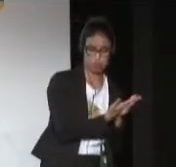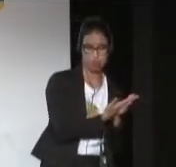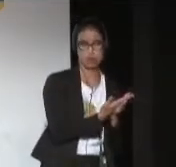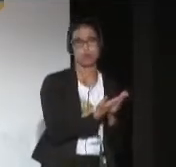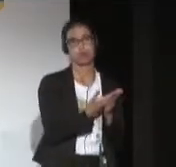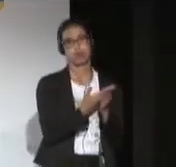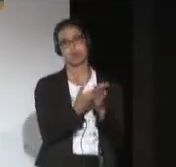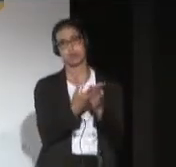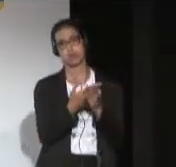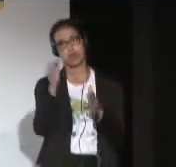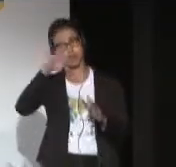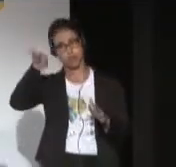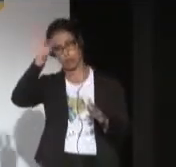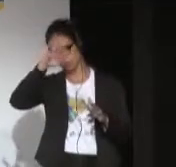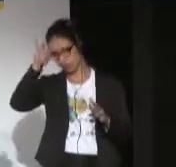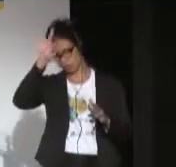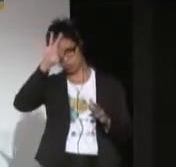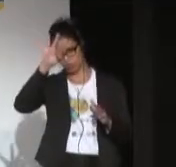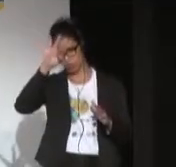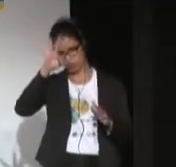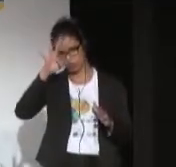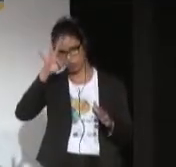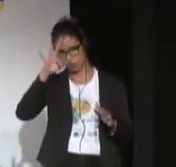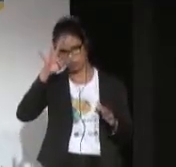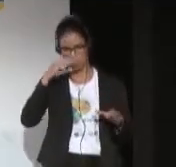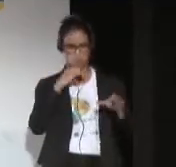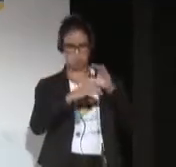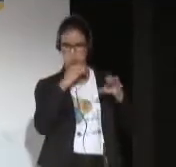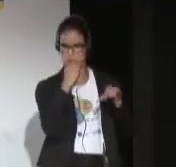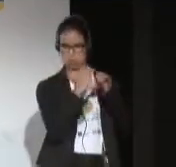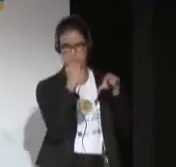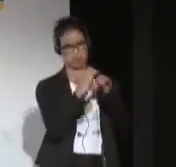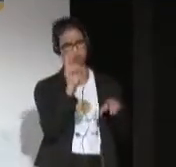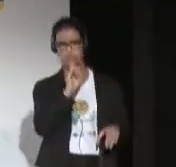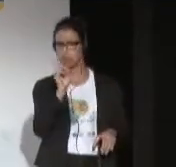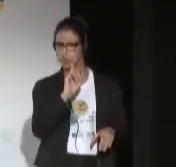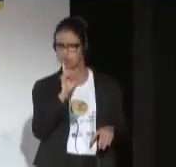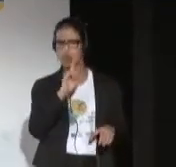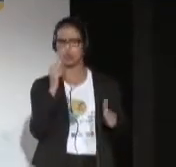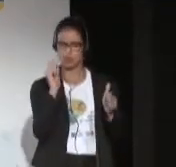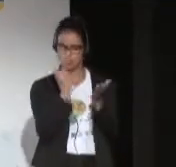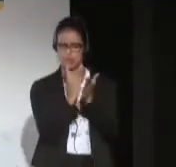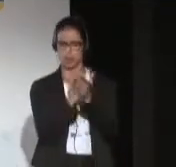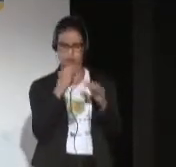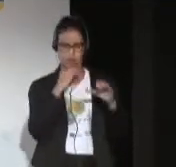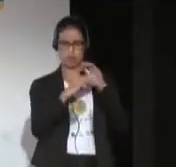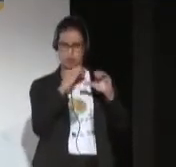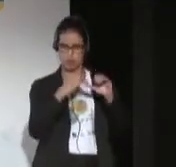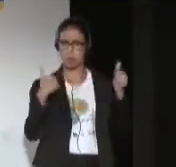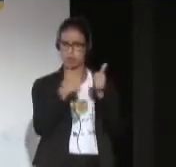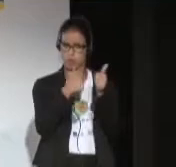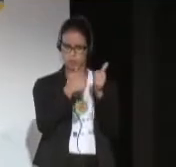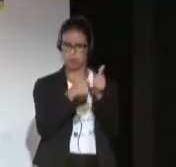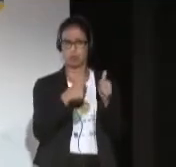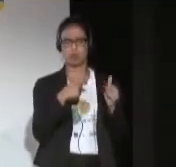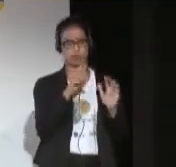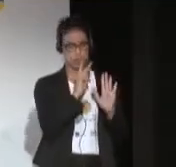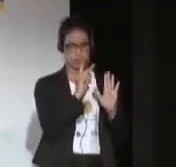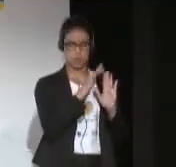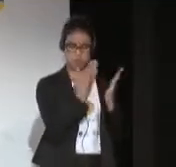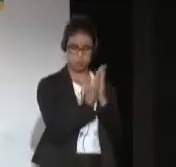as instituições de ensino superior não é difícil. Elas estão sempre bem próximas. E nós temos muitos programas nas nossas escolas,